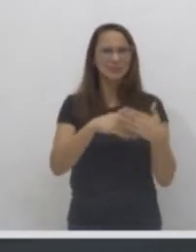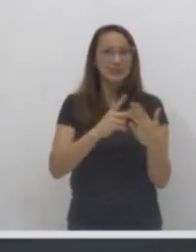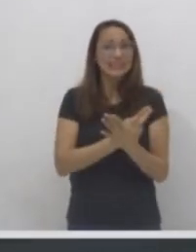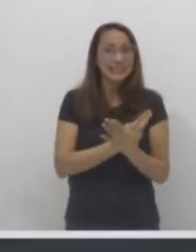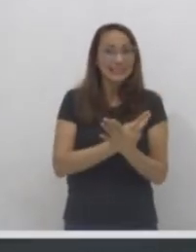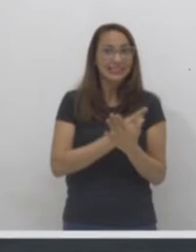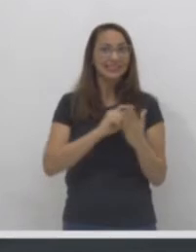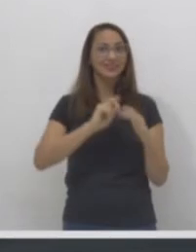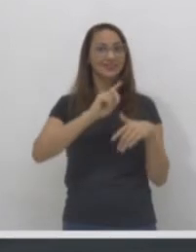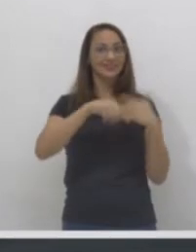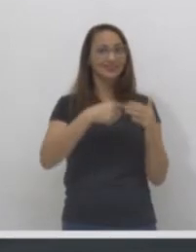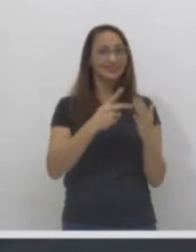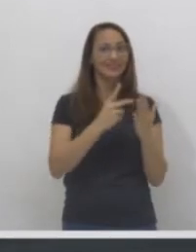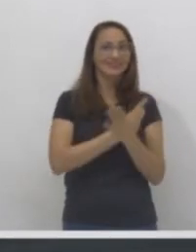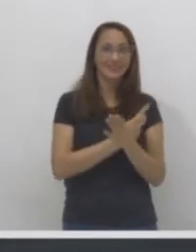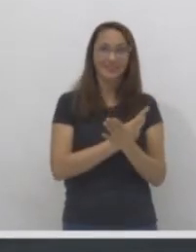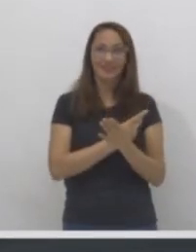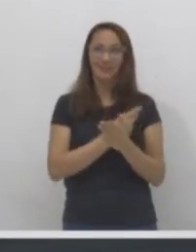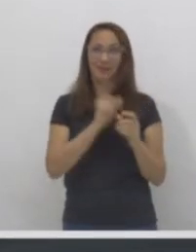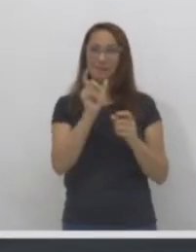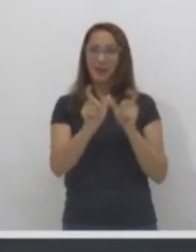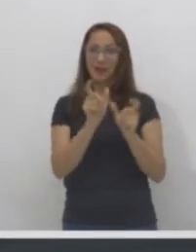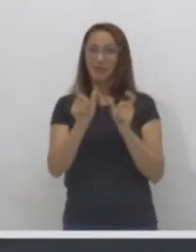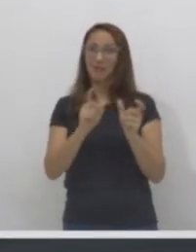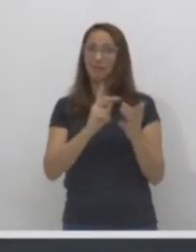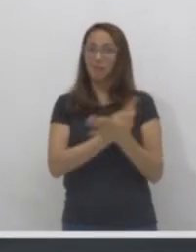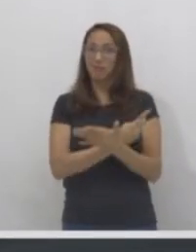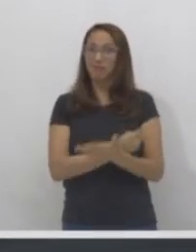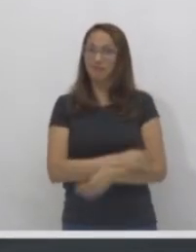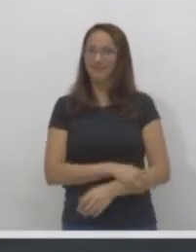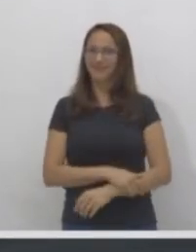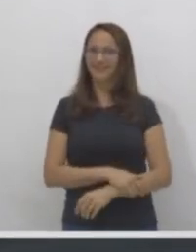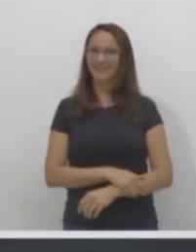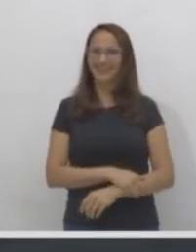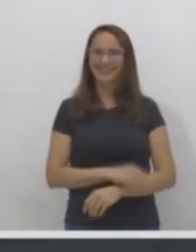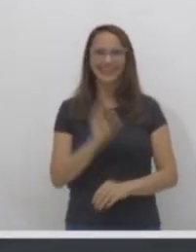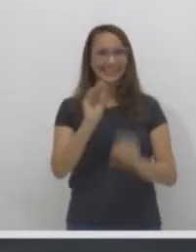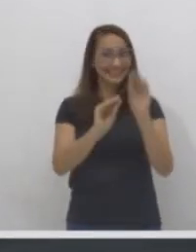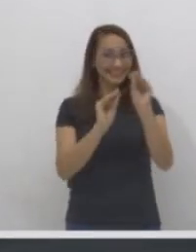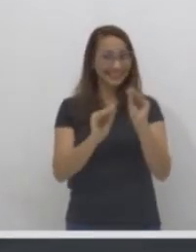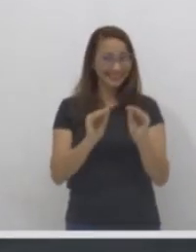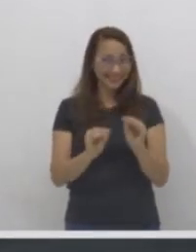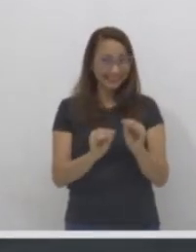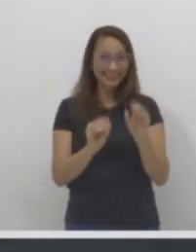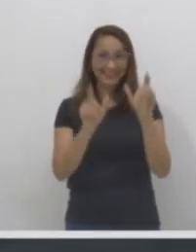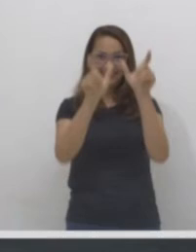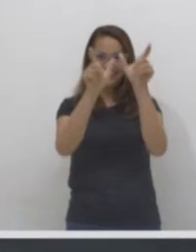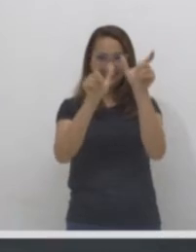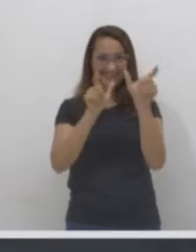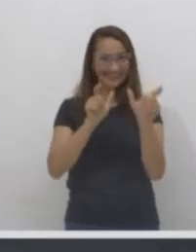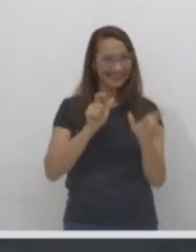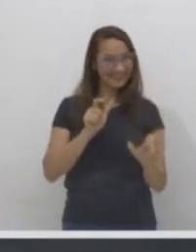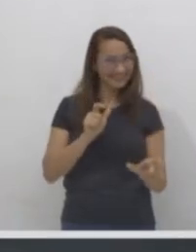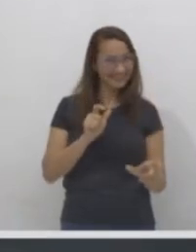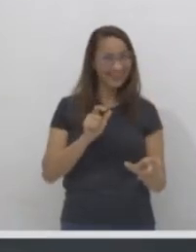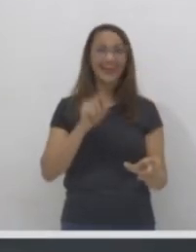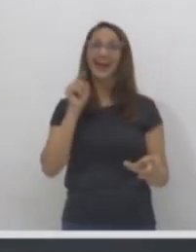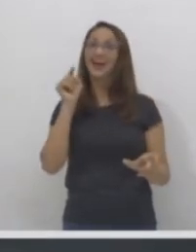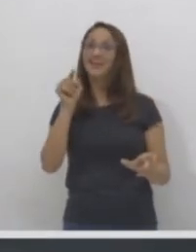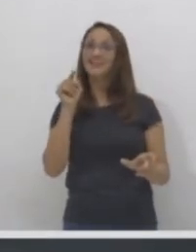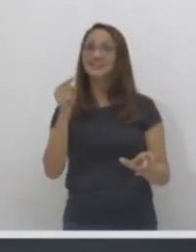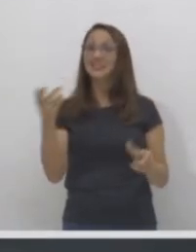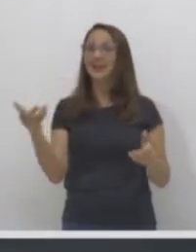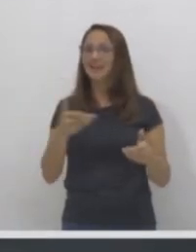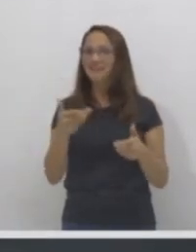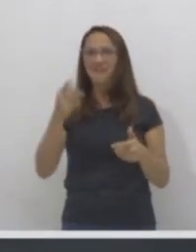esboço, nós colocamos apenas a ideia. Para você desenvolver essa fábula, você precisa